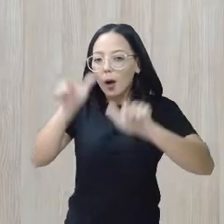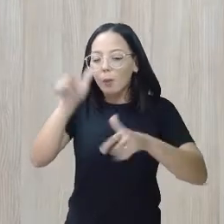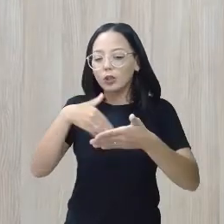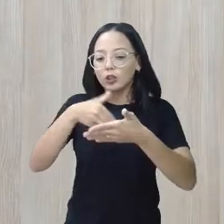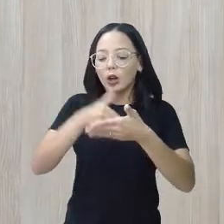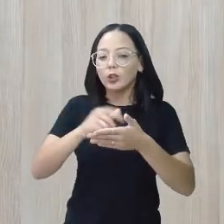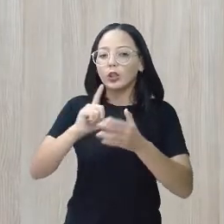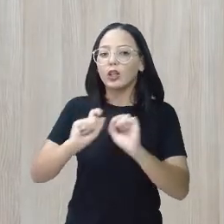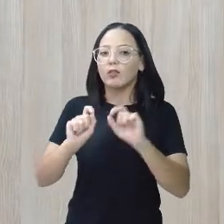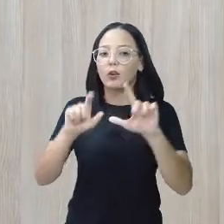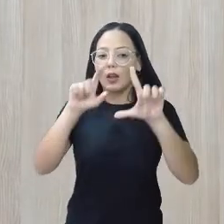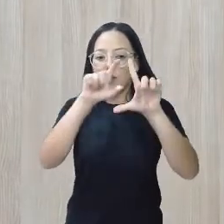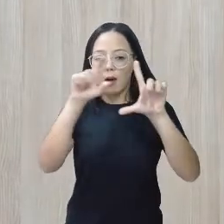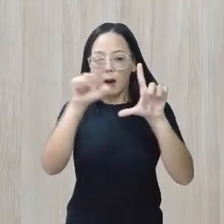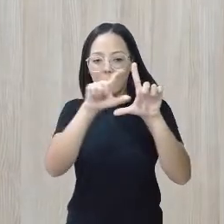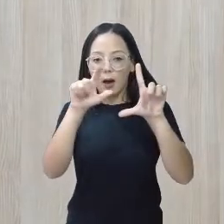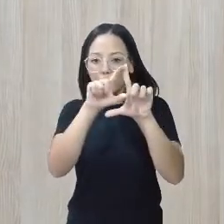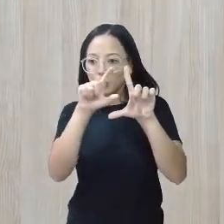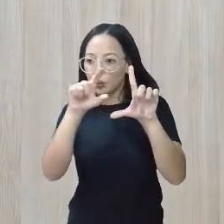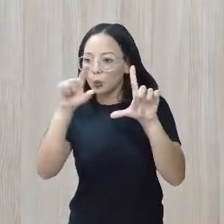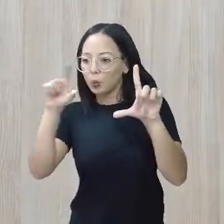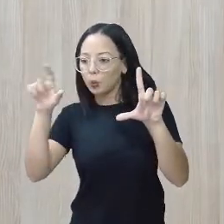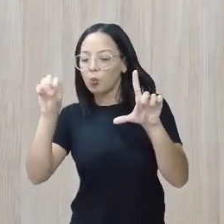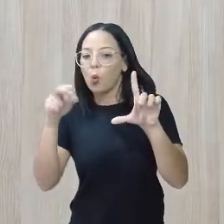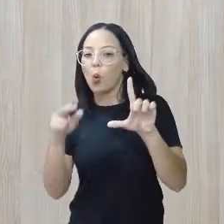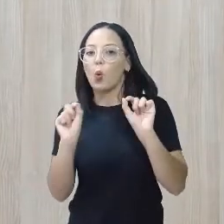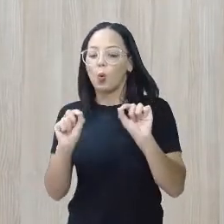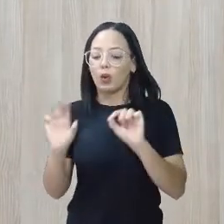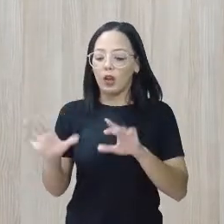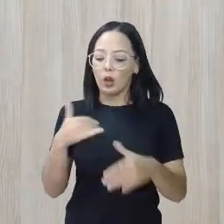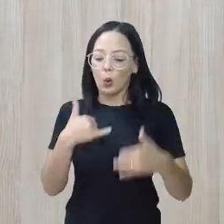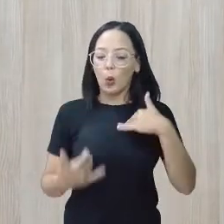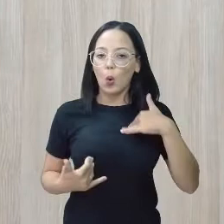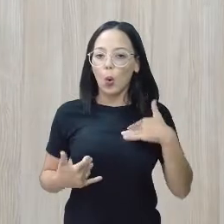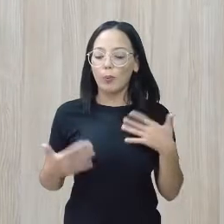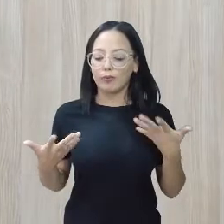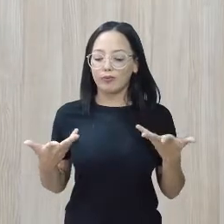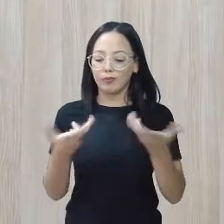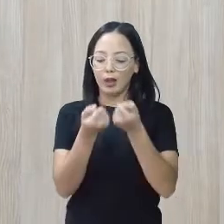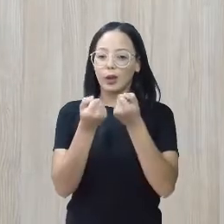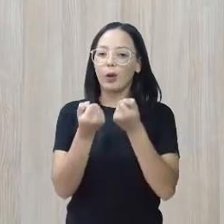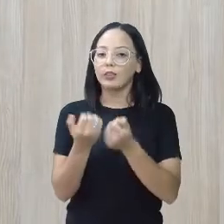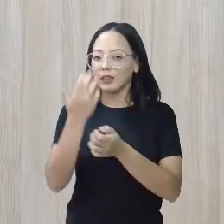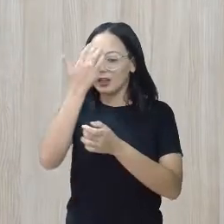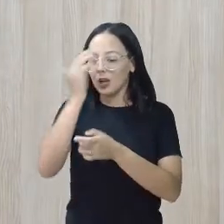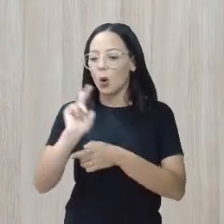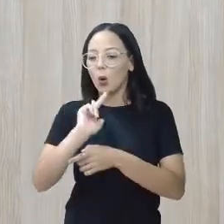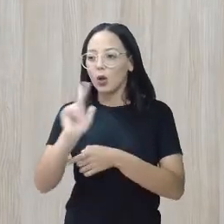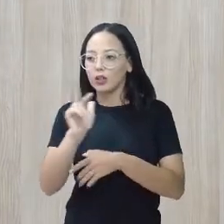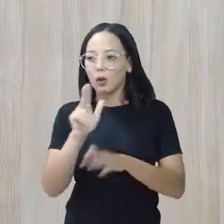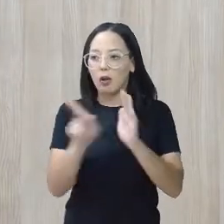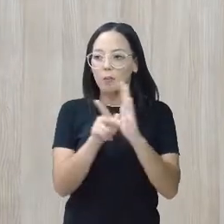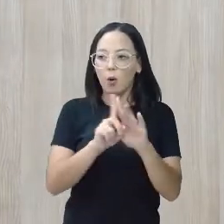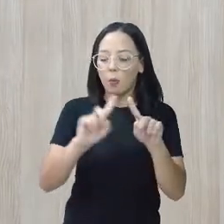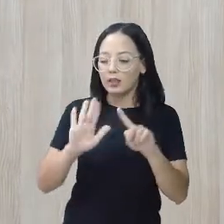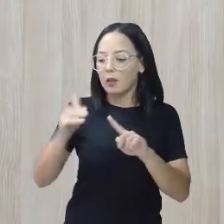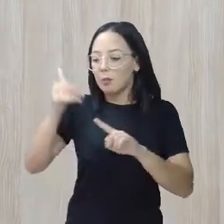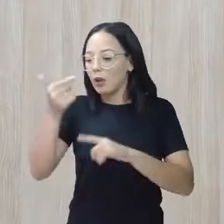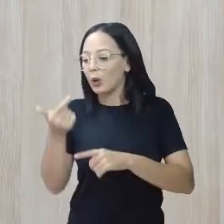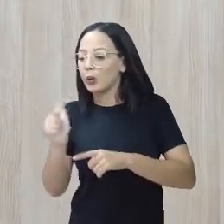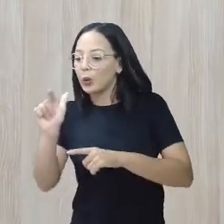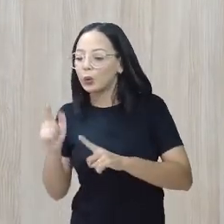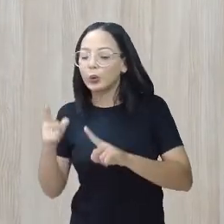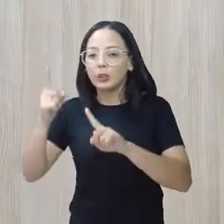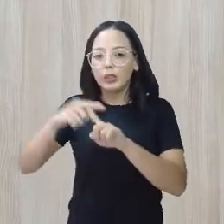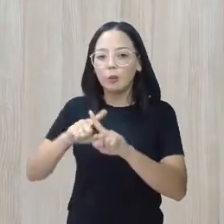tiverem as barrinhas maiores ou que uma performance ela compense outra, né? Isso. Ele não é tão bom nisso aqui, mas ele é melhor naquilo outro e